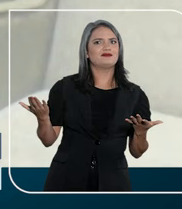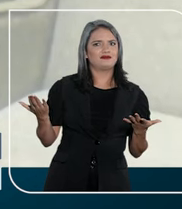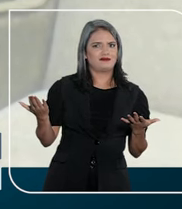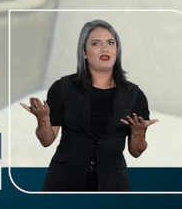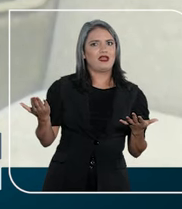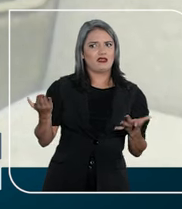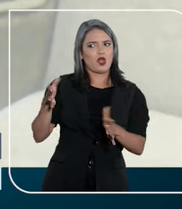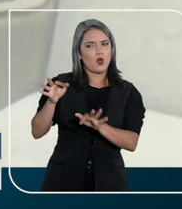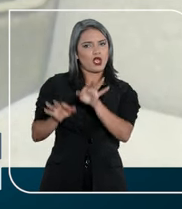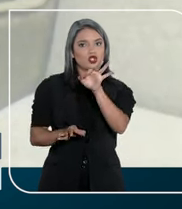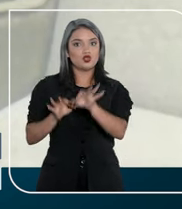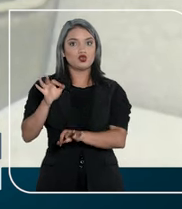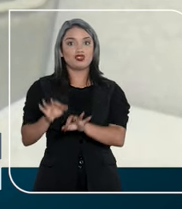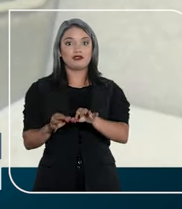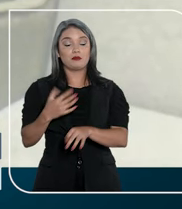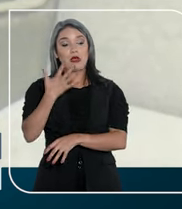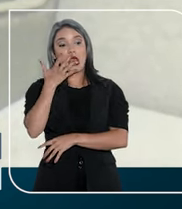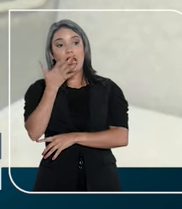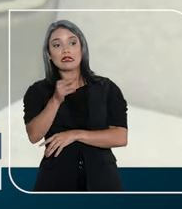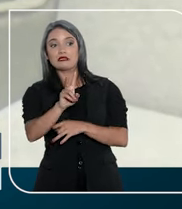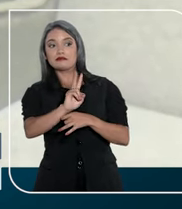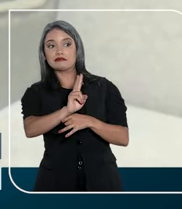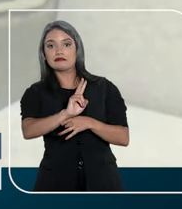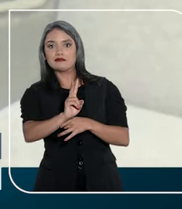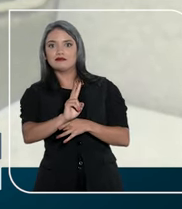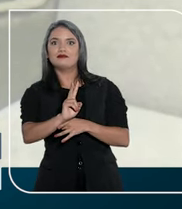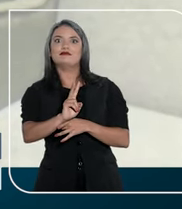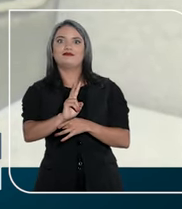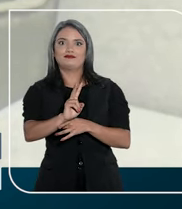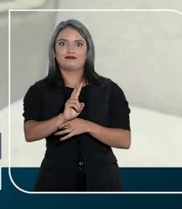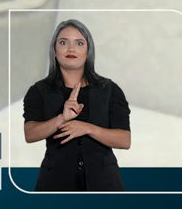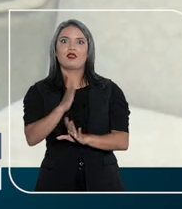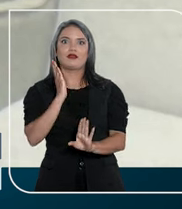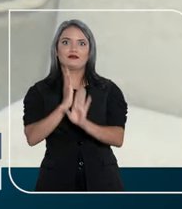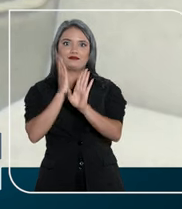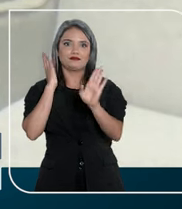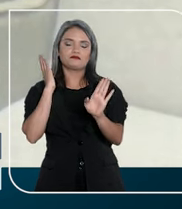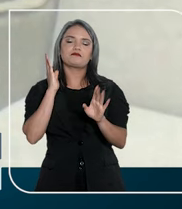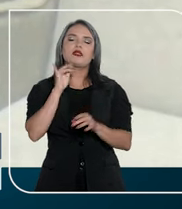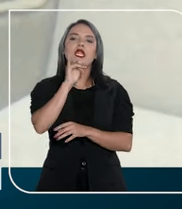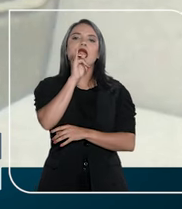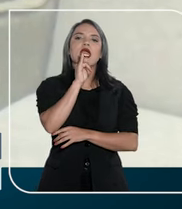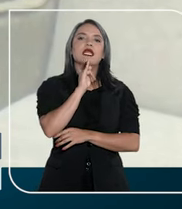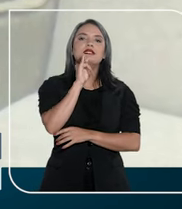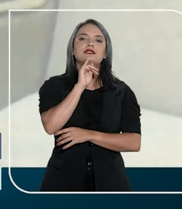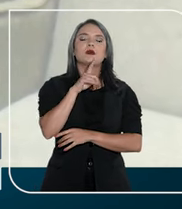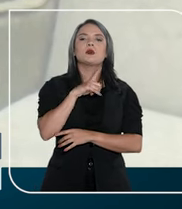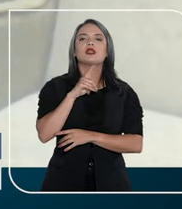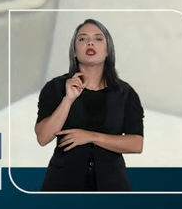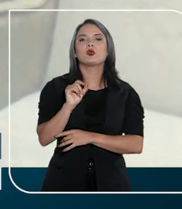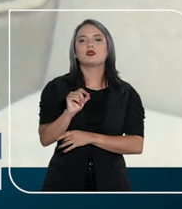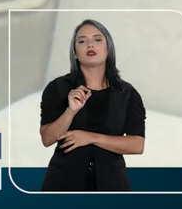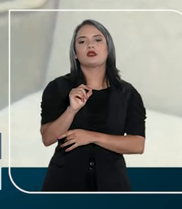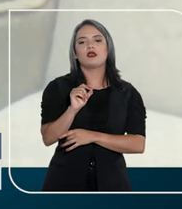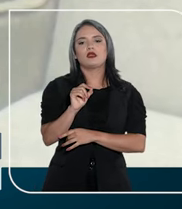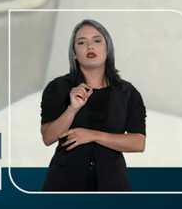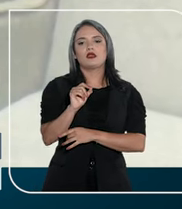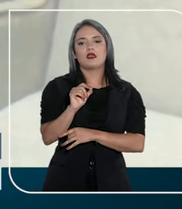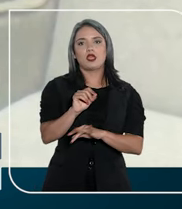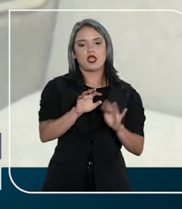juridicidade. E isso pode ser percebido facilmente nas mais diversas situações, como, por exemplo, questões que não estão